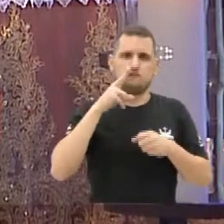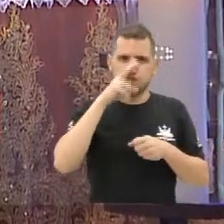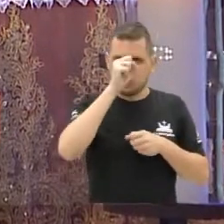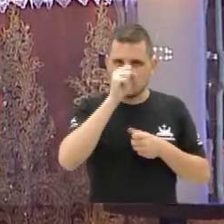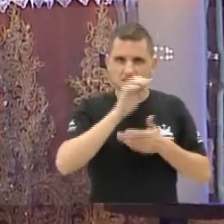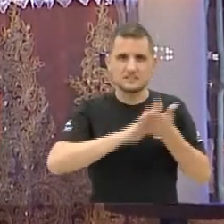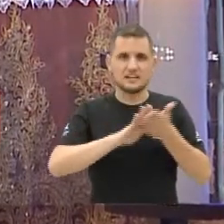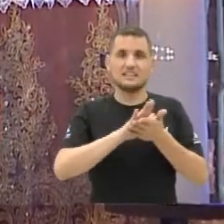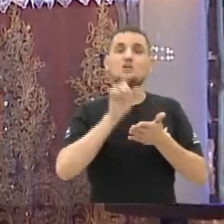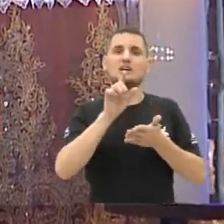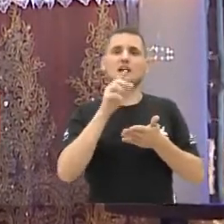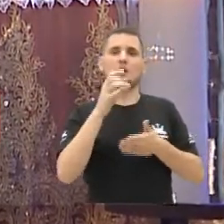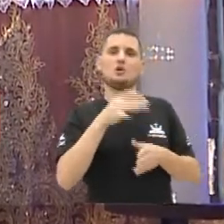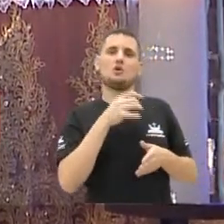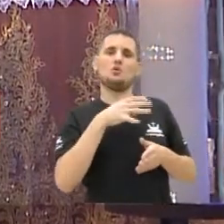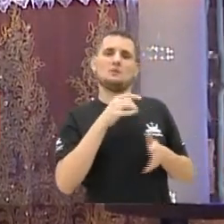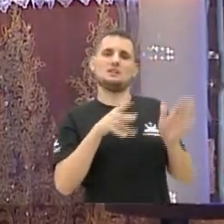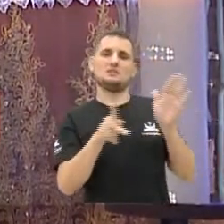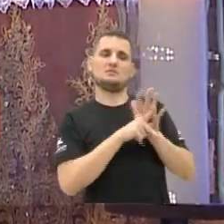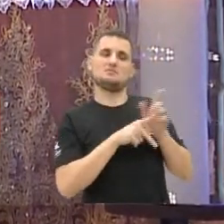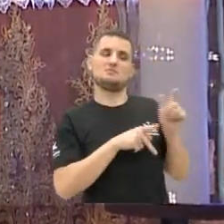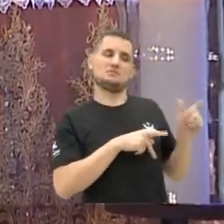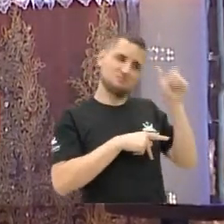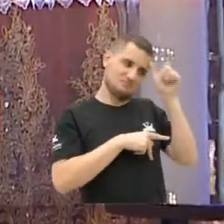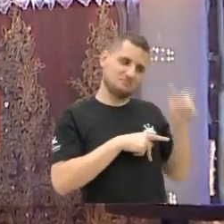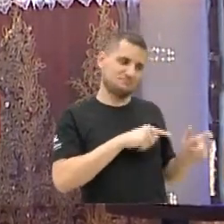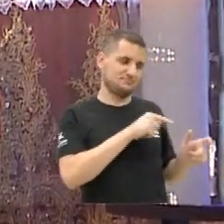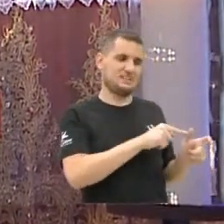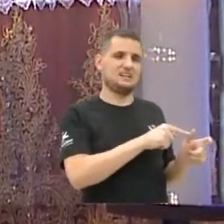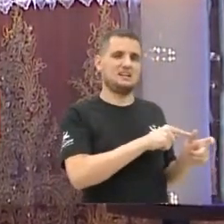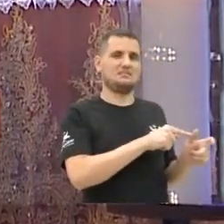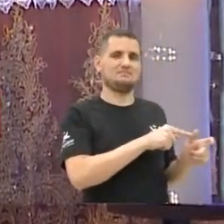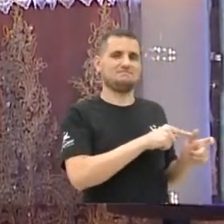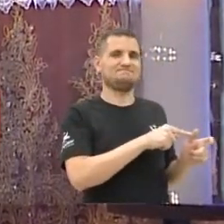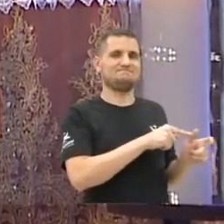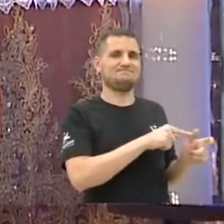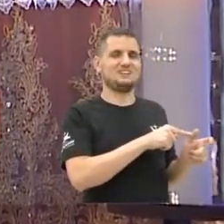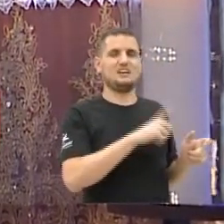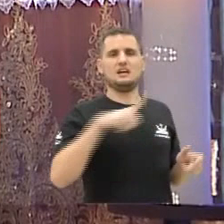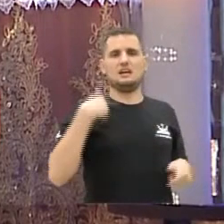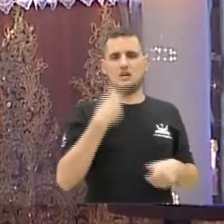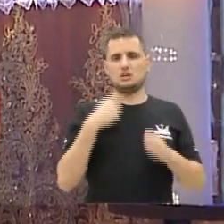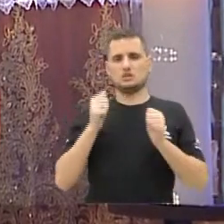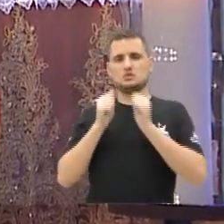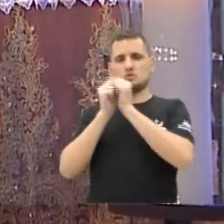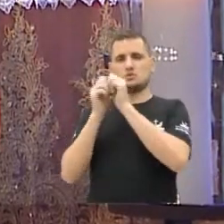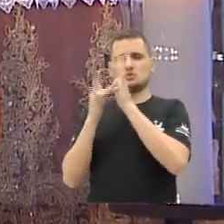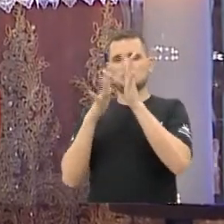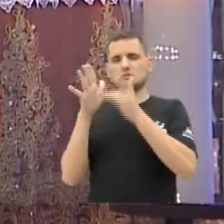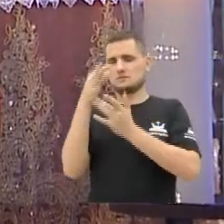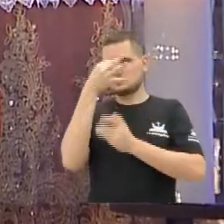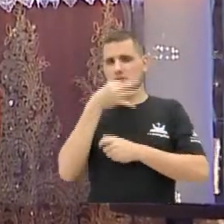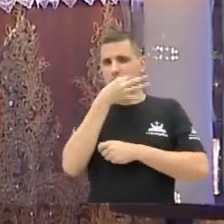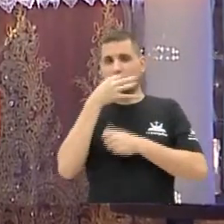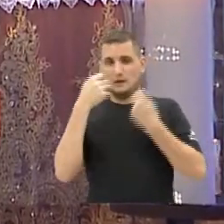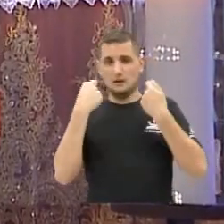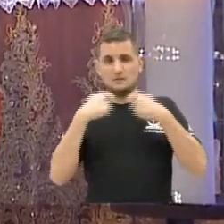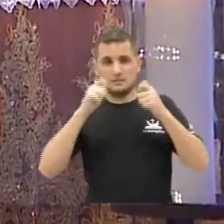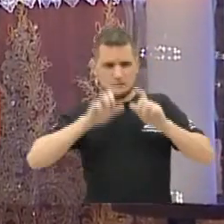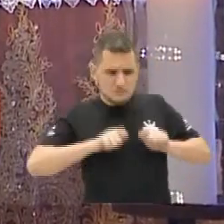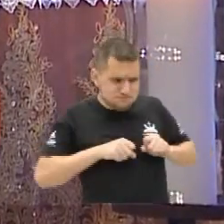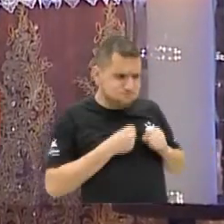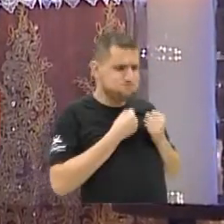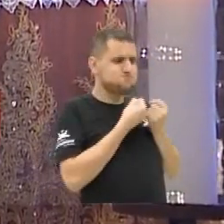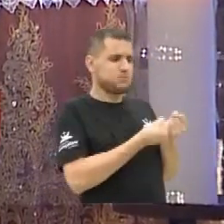vem do diabo, e é necessário você enfrentá-lo com Jesus Eucarístico, é necessário que você enfrente